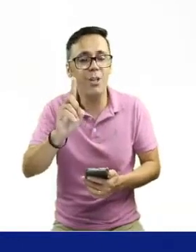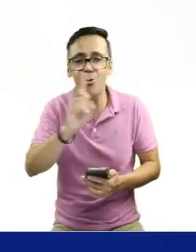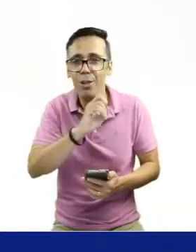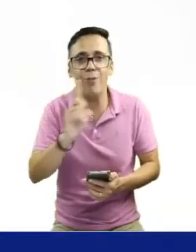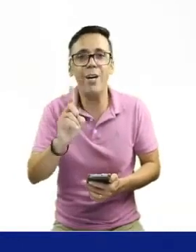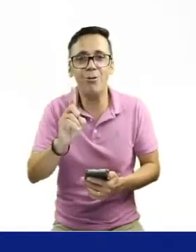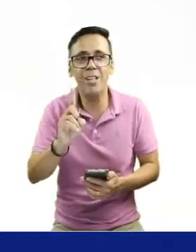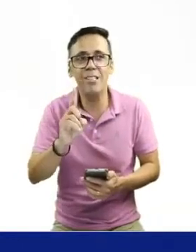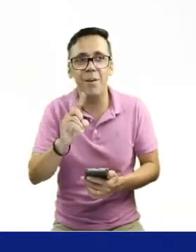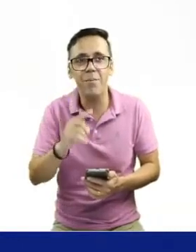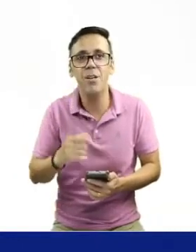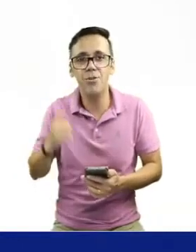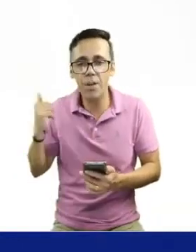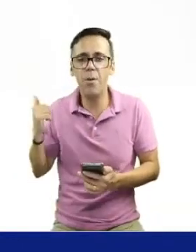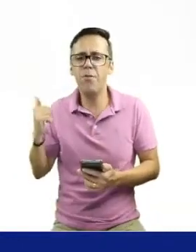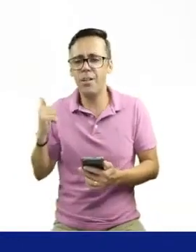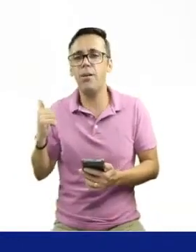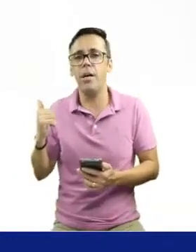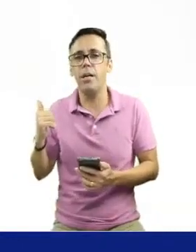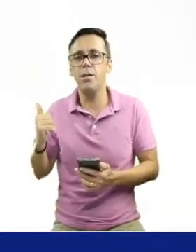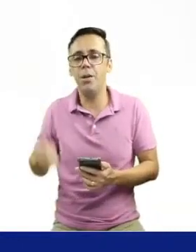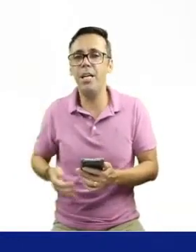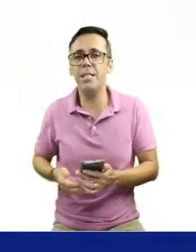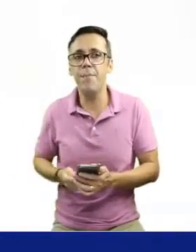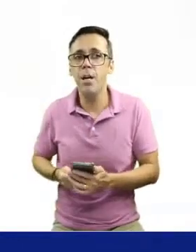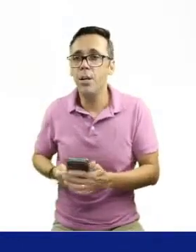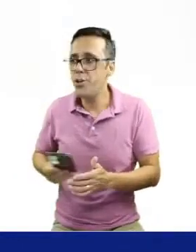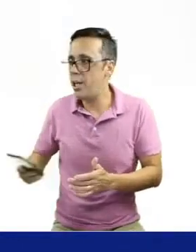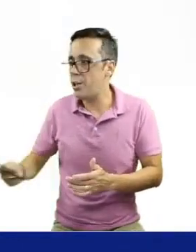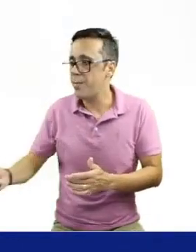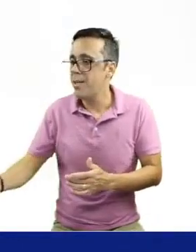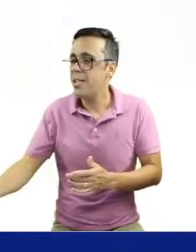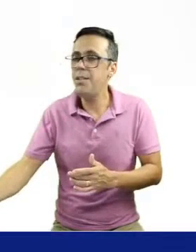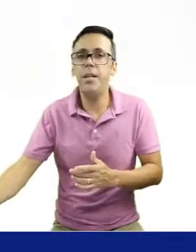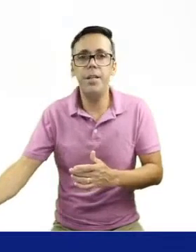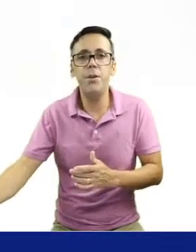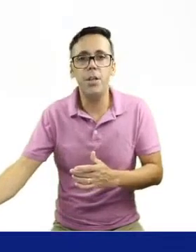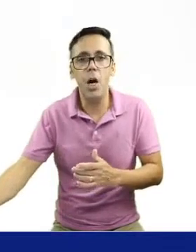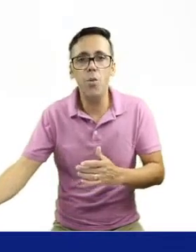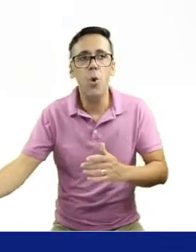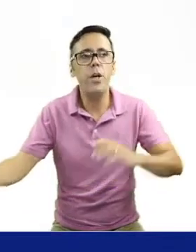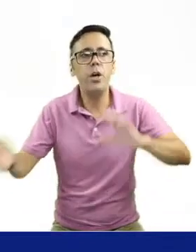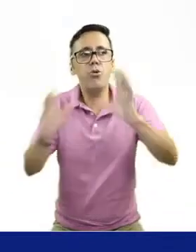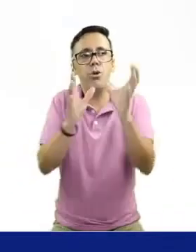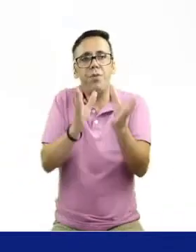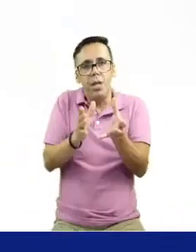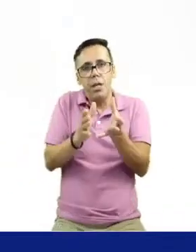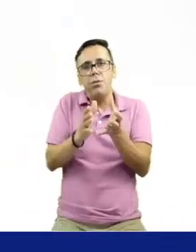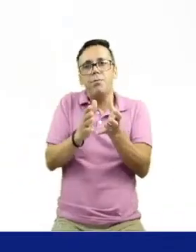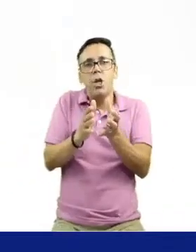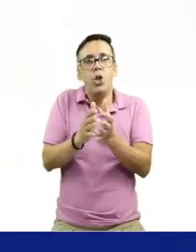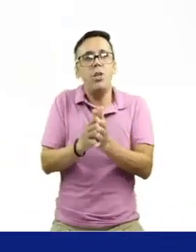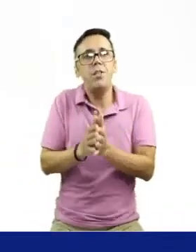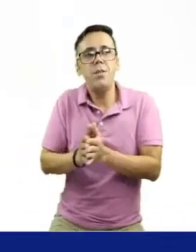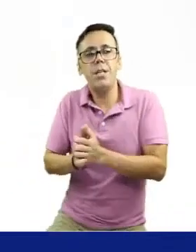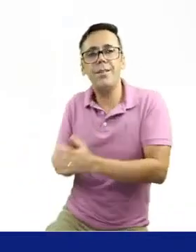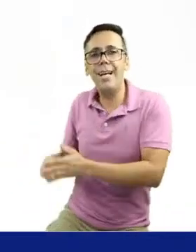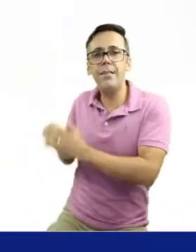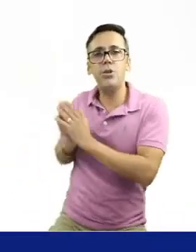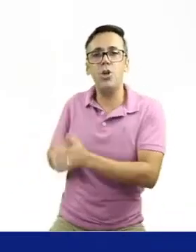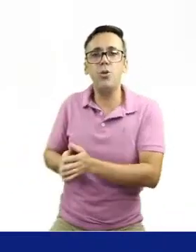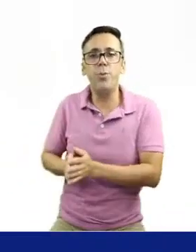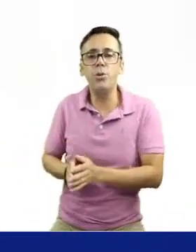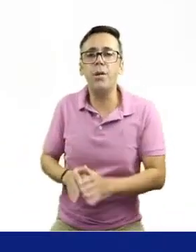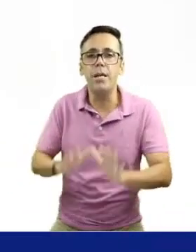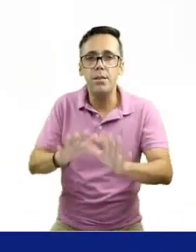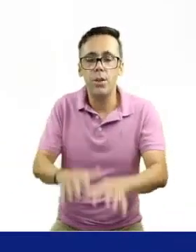Não isso não vai acontecer só que vamos ver que agora beleza gente Vocês entenderam então o que que eu estou falando nós temos